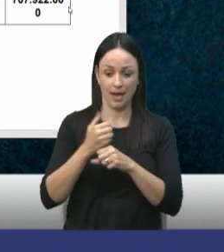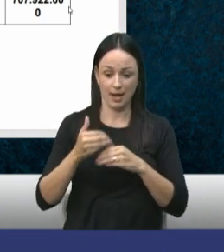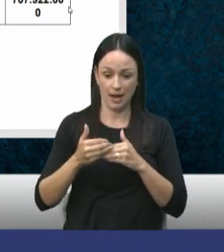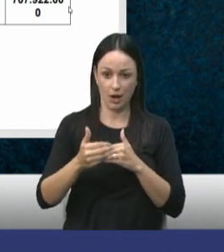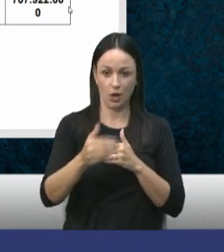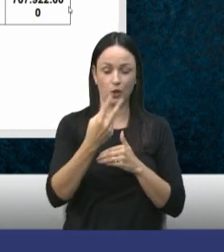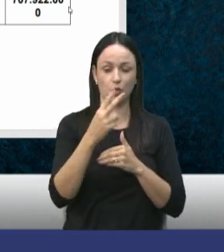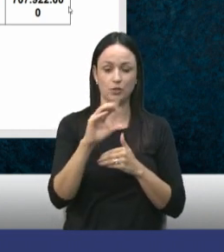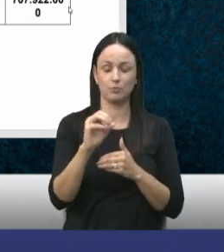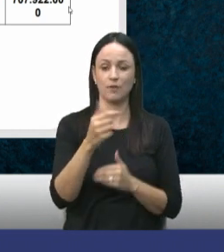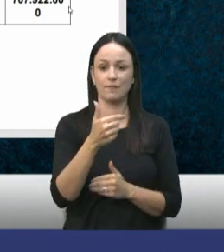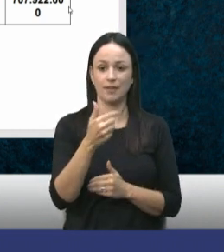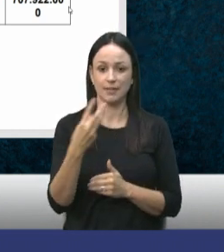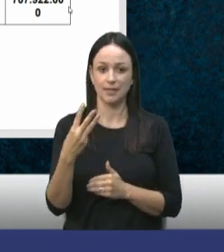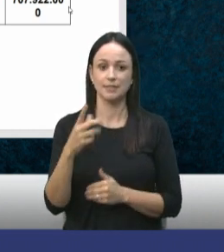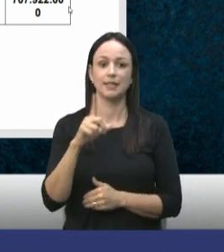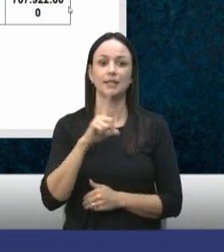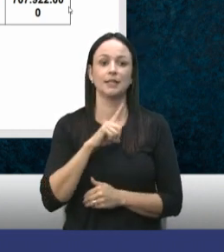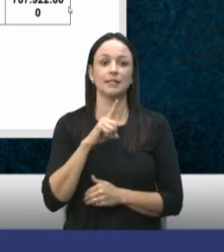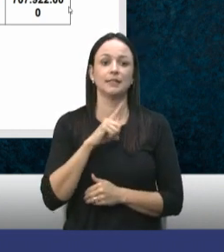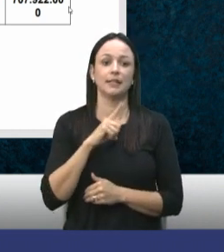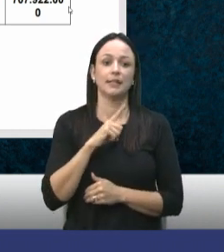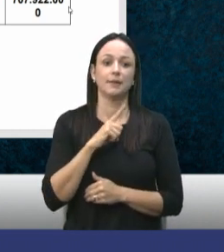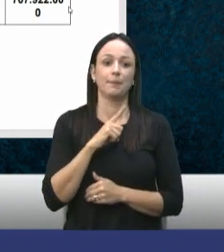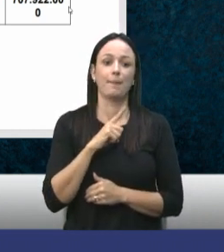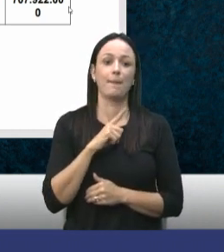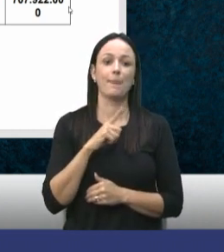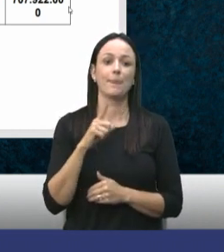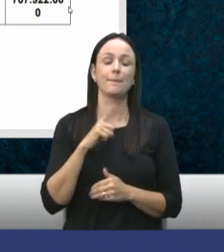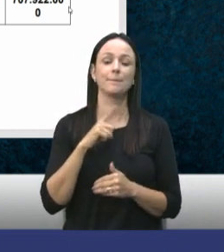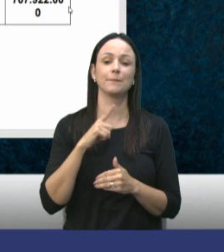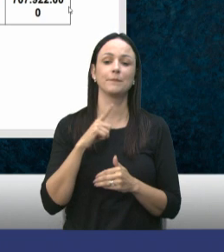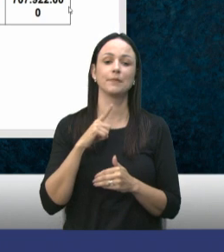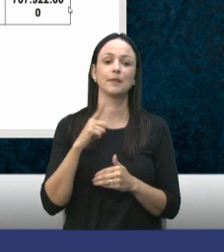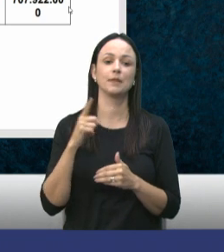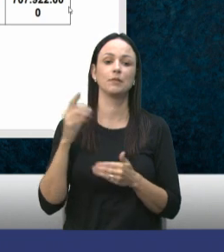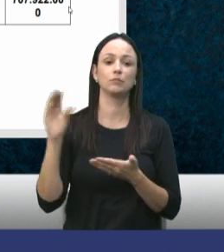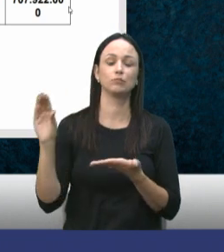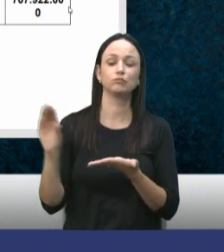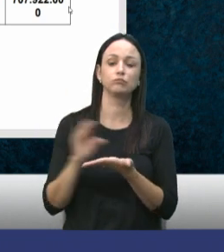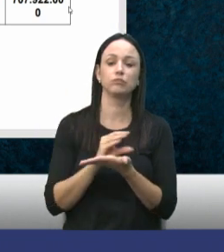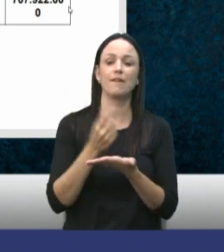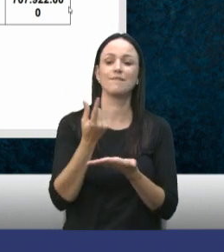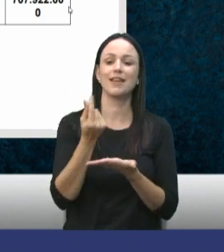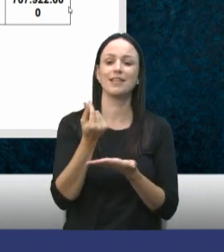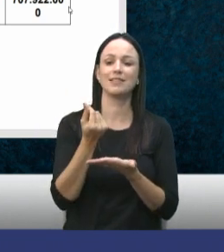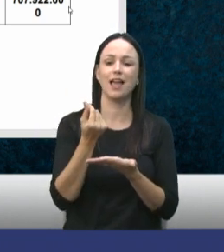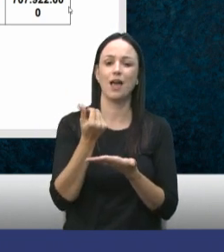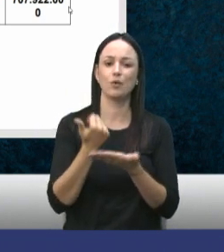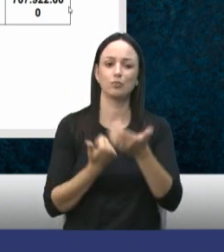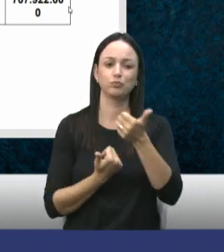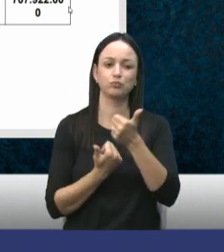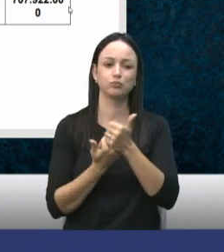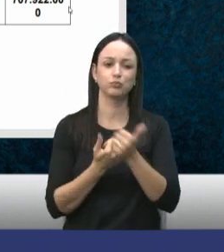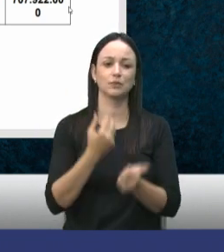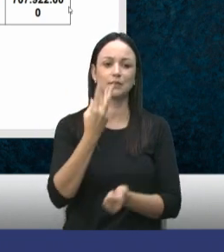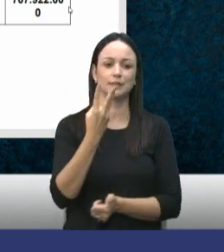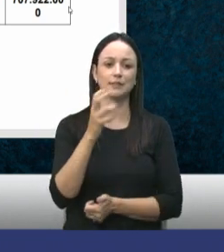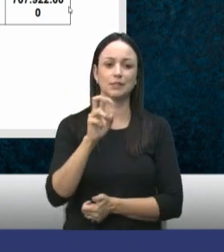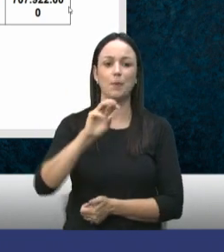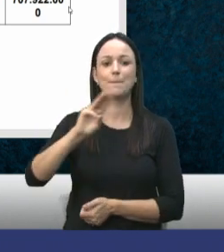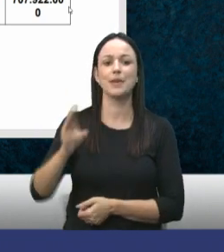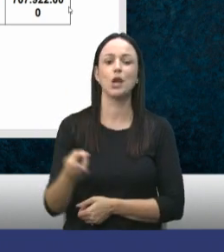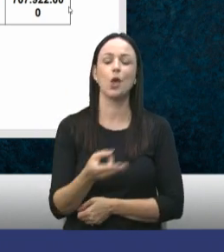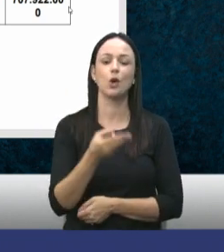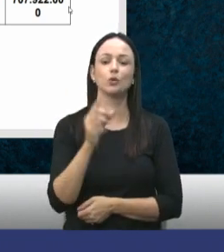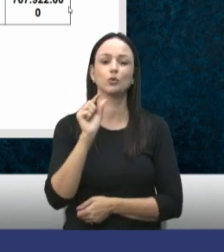exercício 2023, nós temos um aporte financeiro para o orçamento de 2023 de R$35 milhões, que